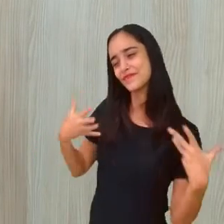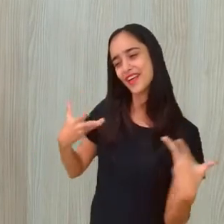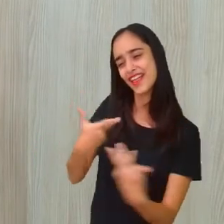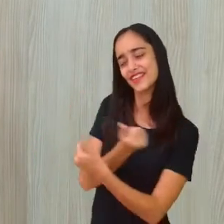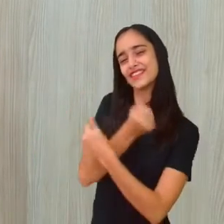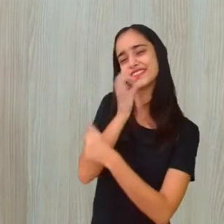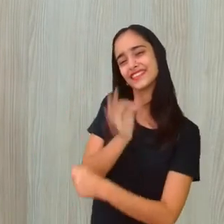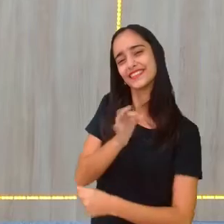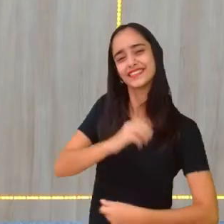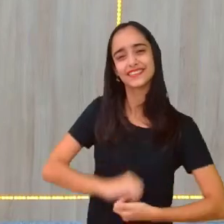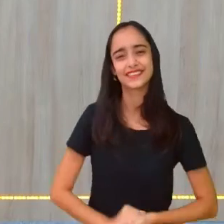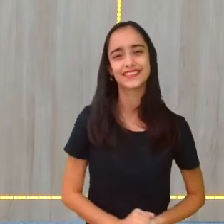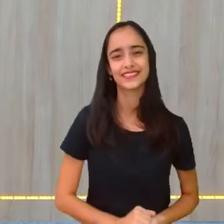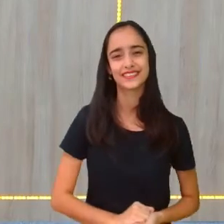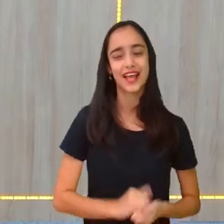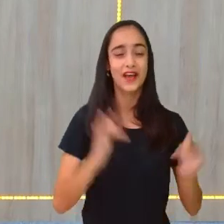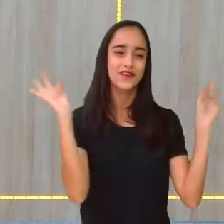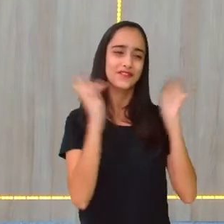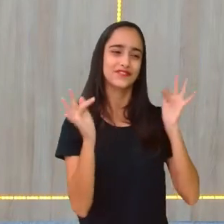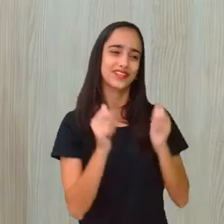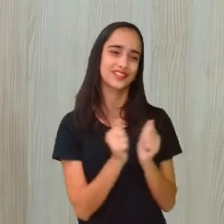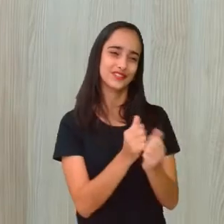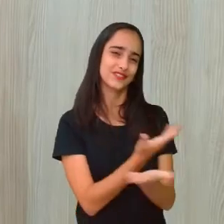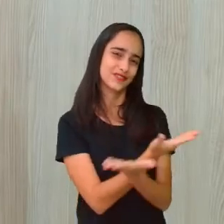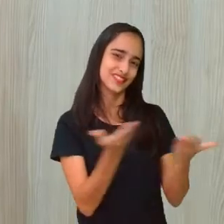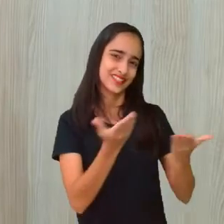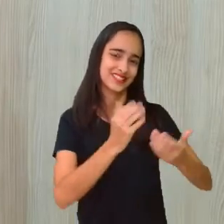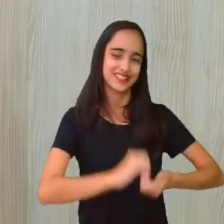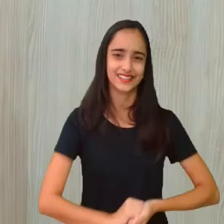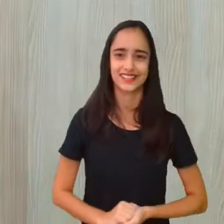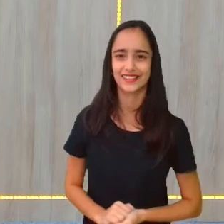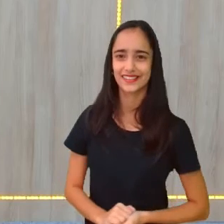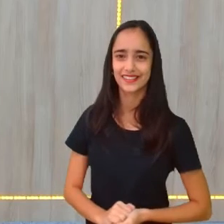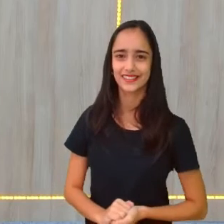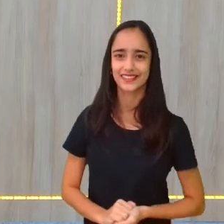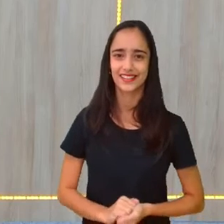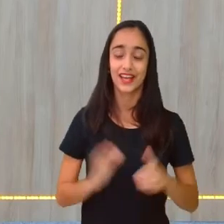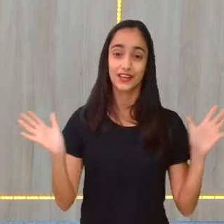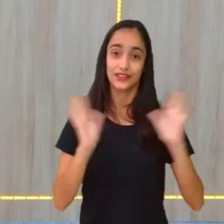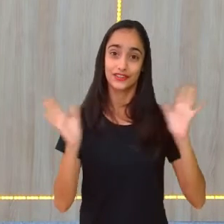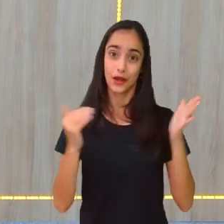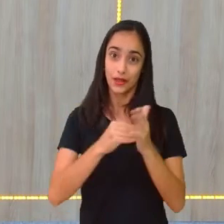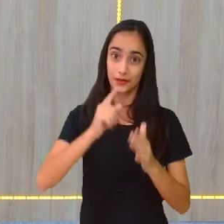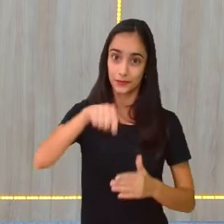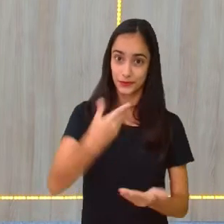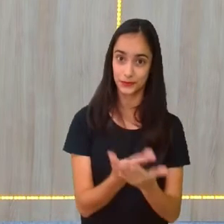Né? Então é isso, professora. Tchau. E tchau, tchau,